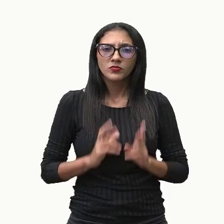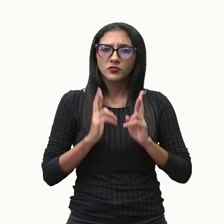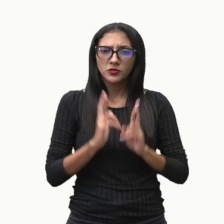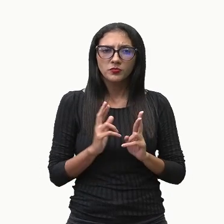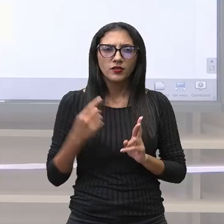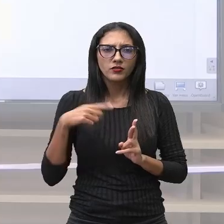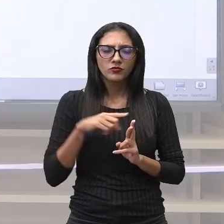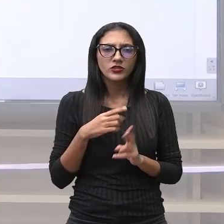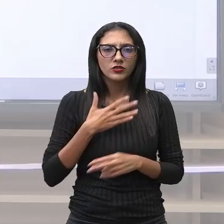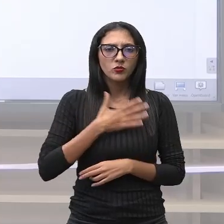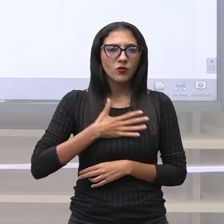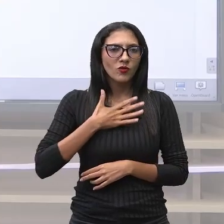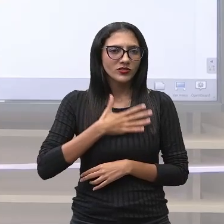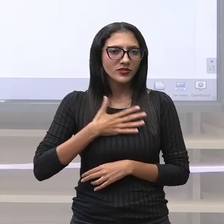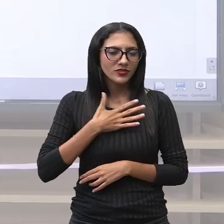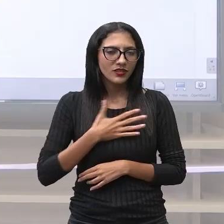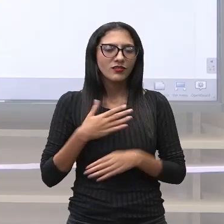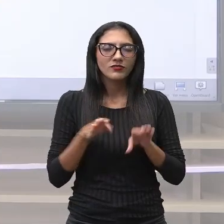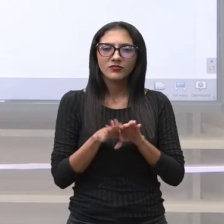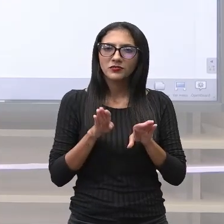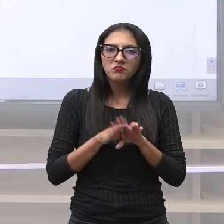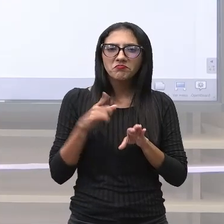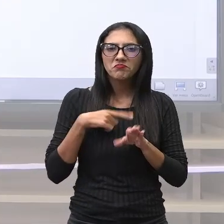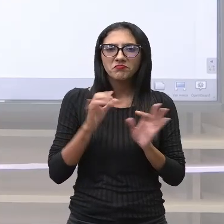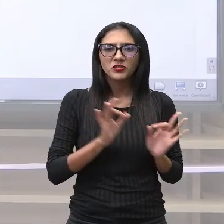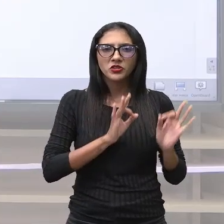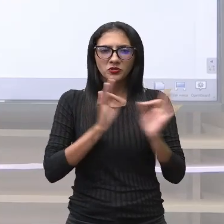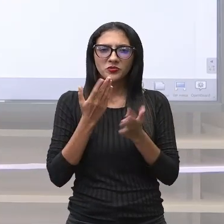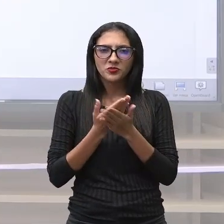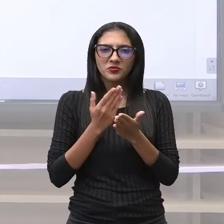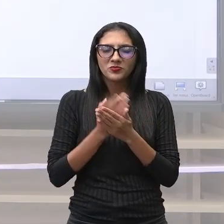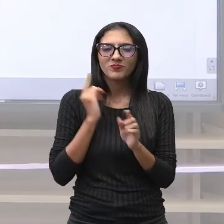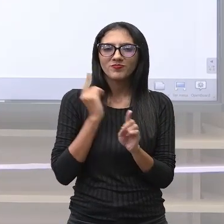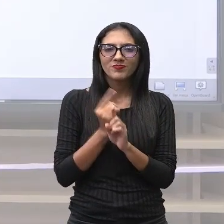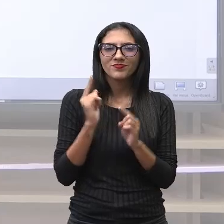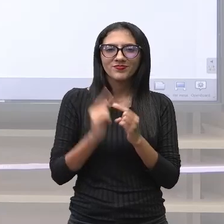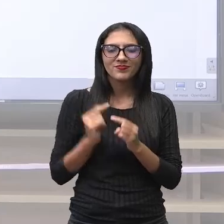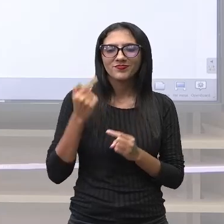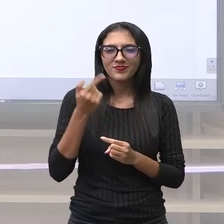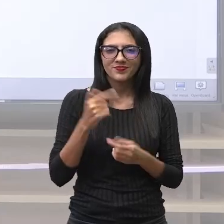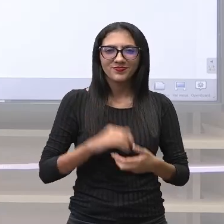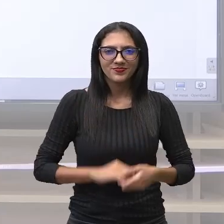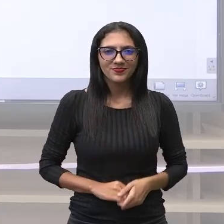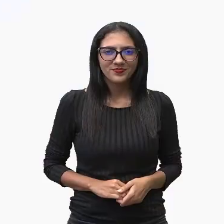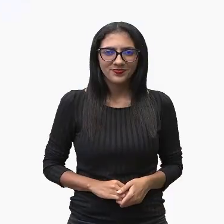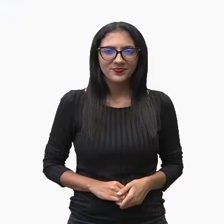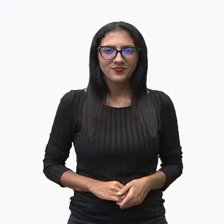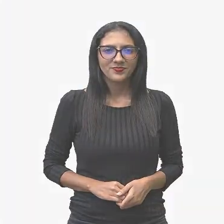vocês tenham gostado da aula e a gente se vê aí na próxima.